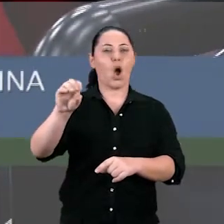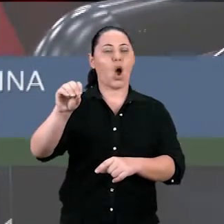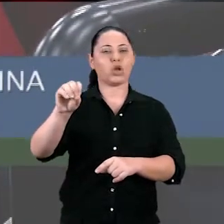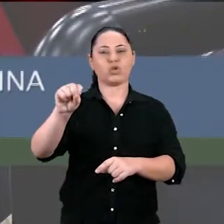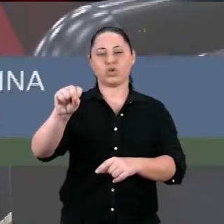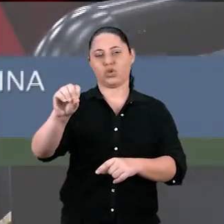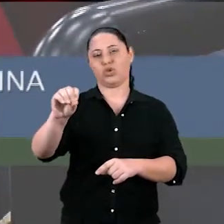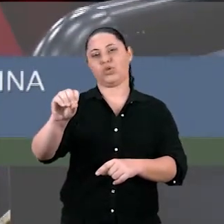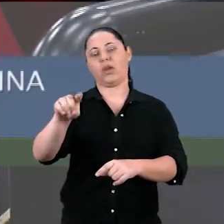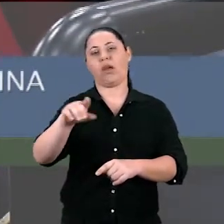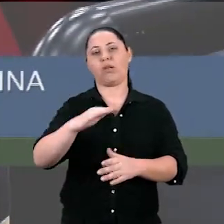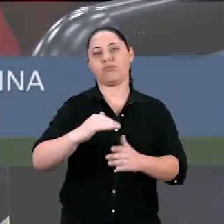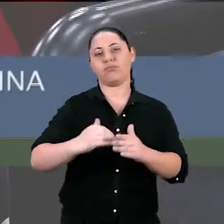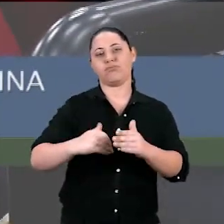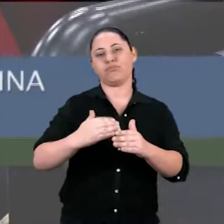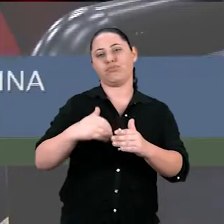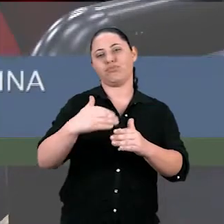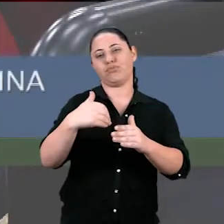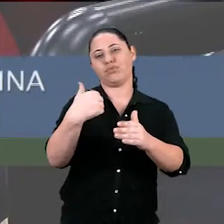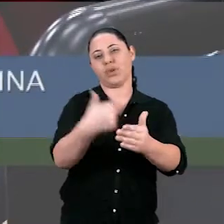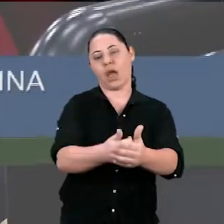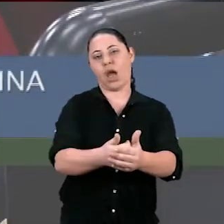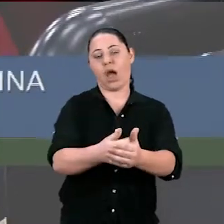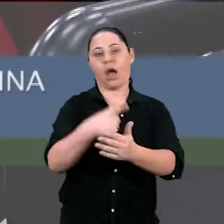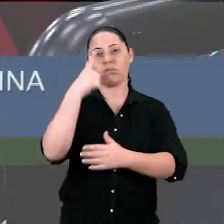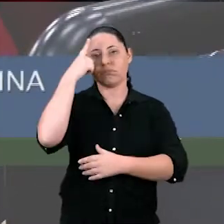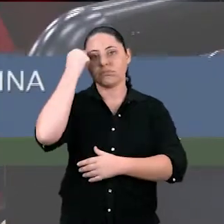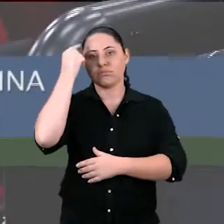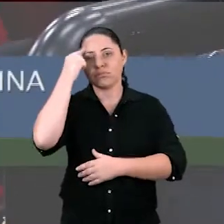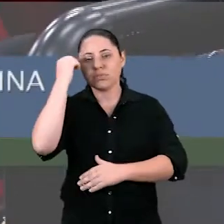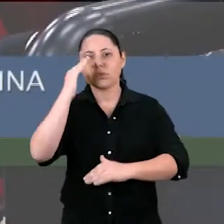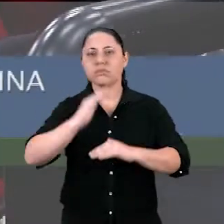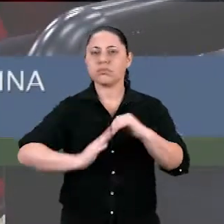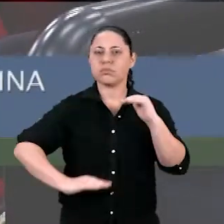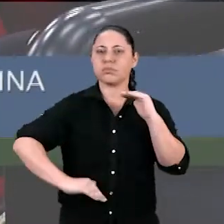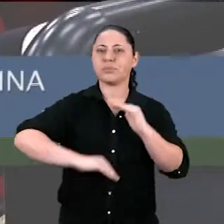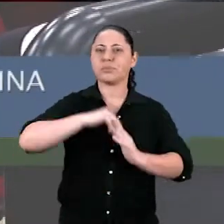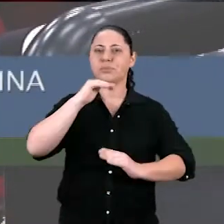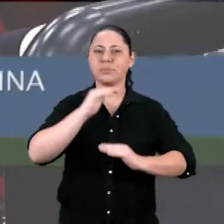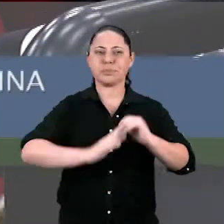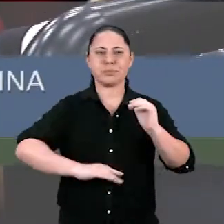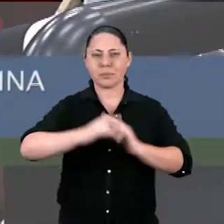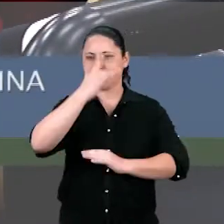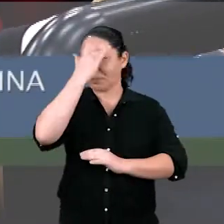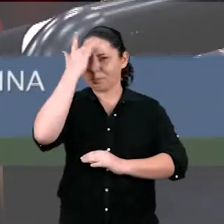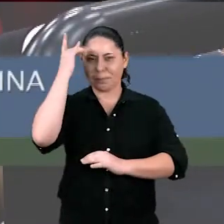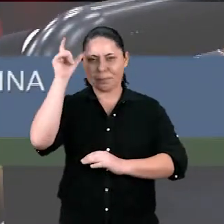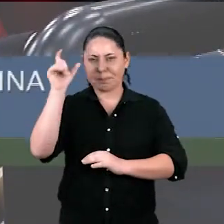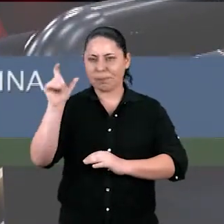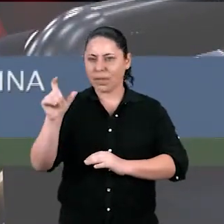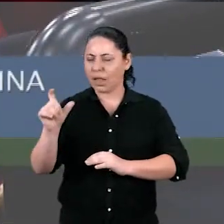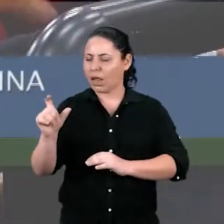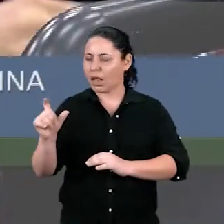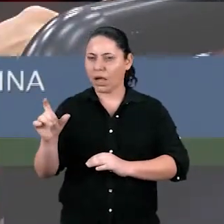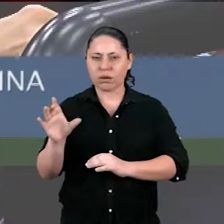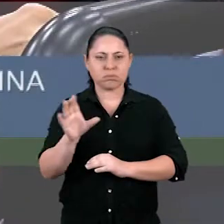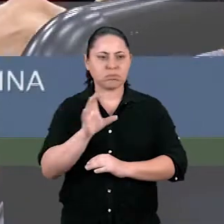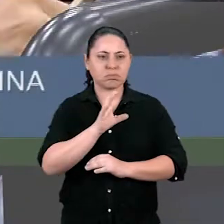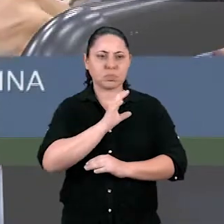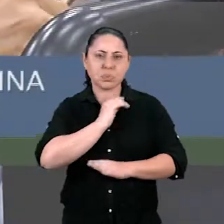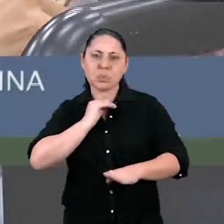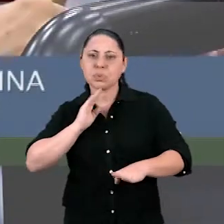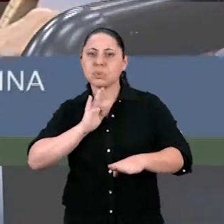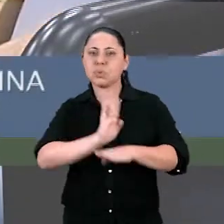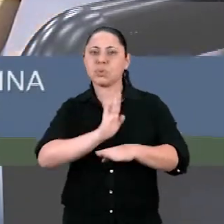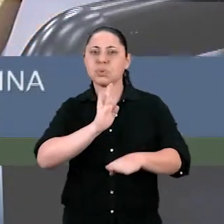trajetória acadêmica e profissional, ele tem sido uma pessoa generosíssima e eu devo muito a ele. E